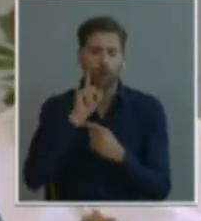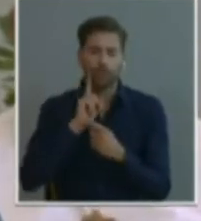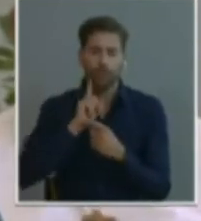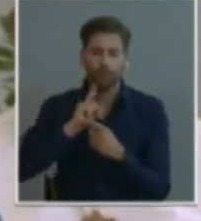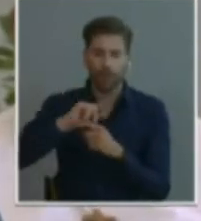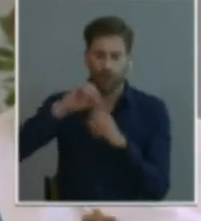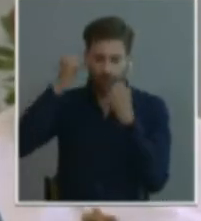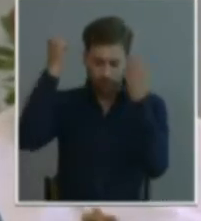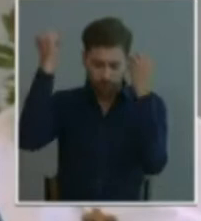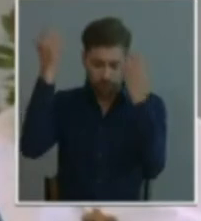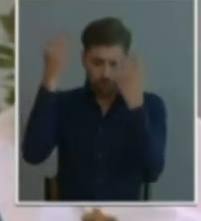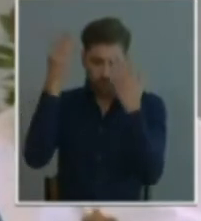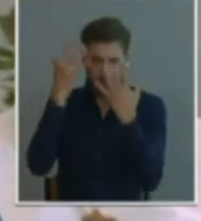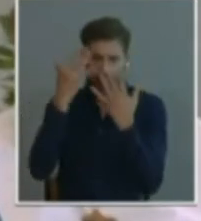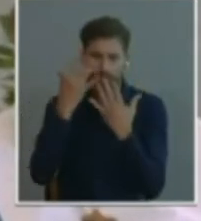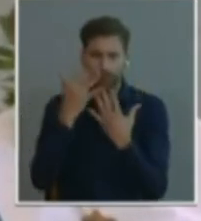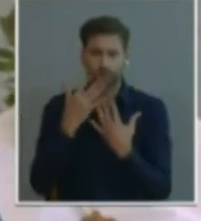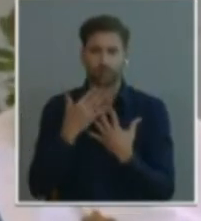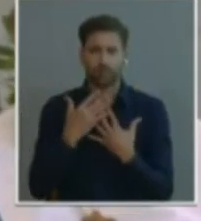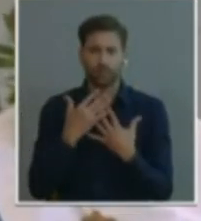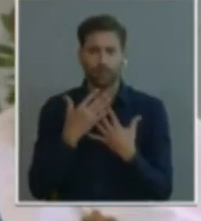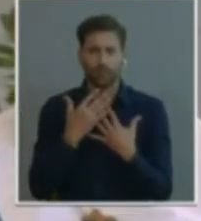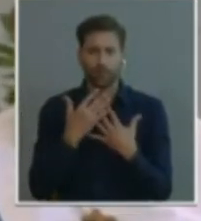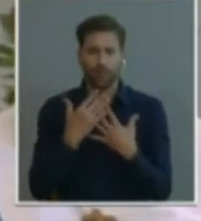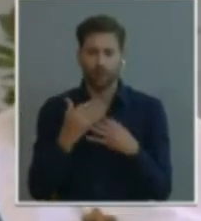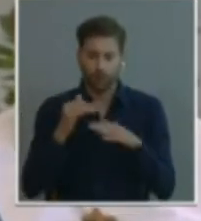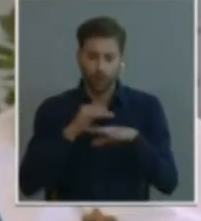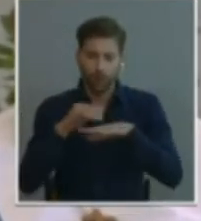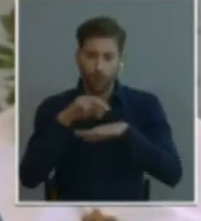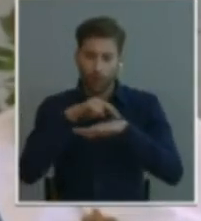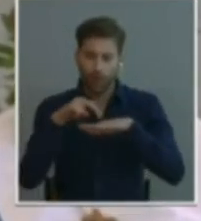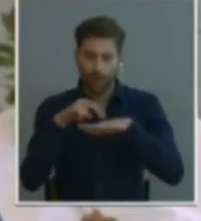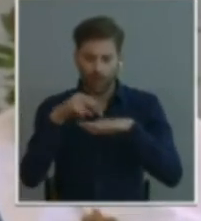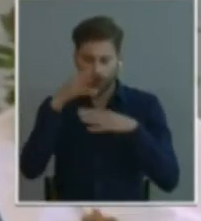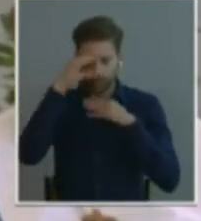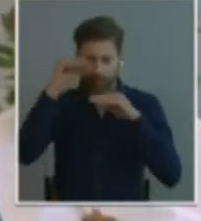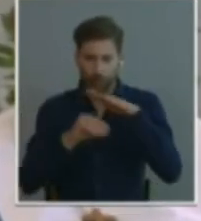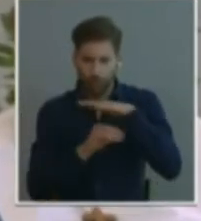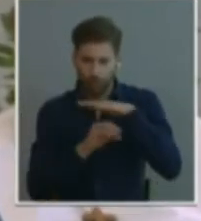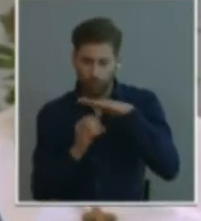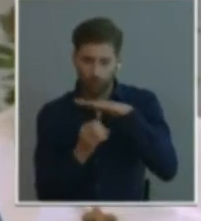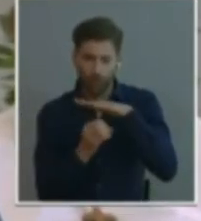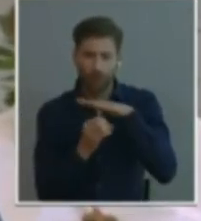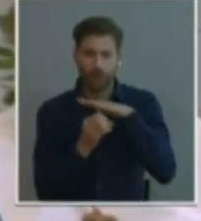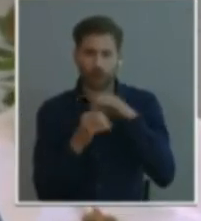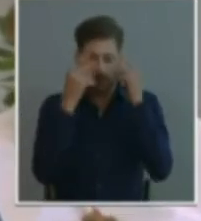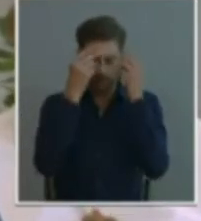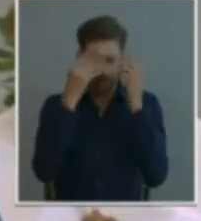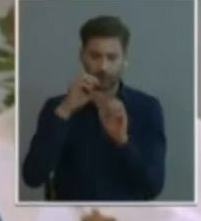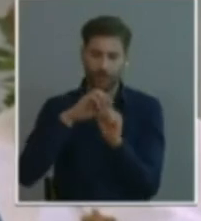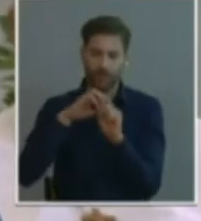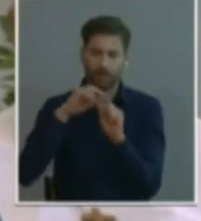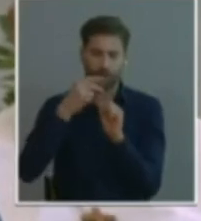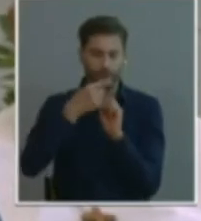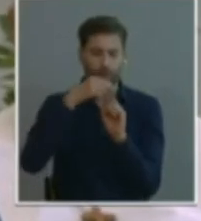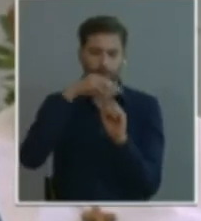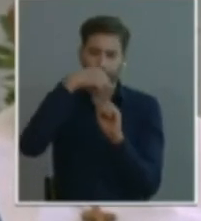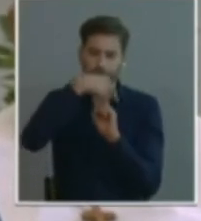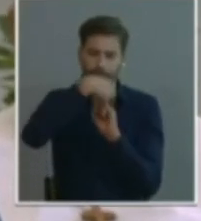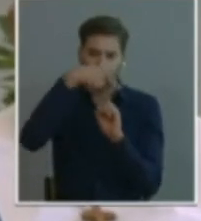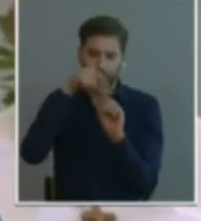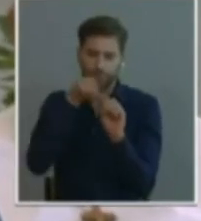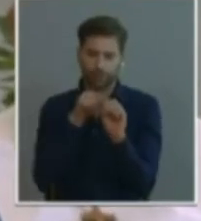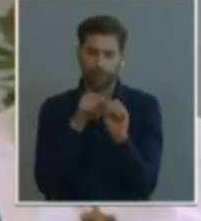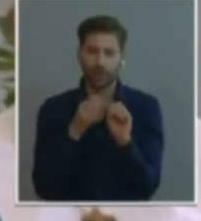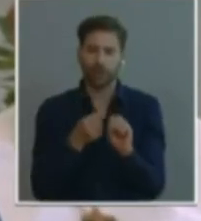sol, com a lua debaixo dos pés e uma coroa de 12 estrelas na cabeça.